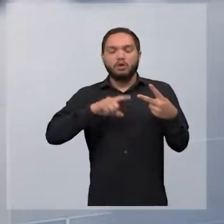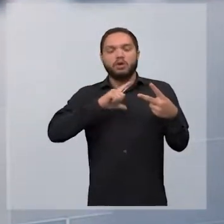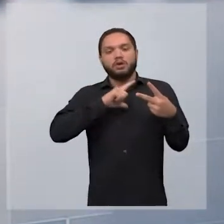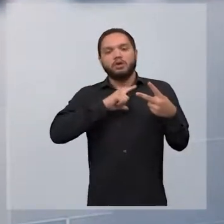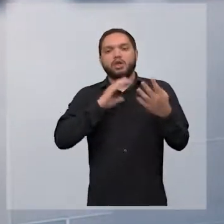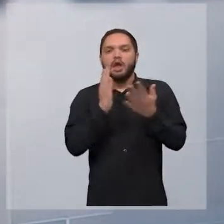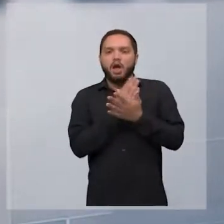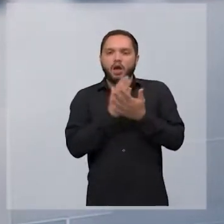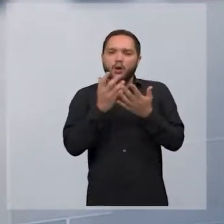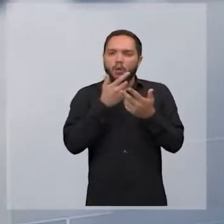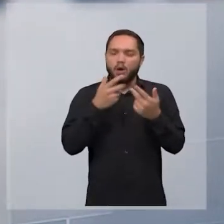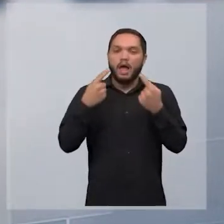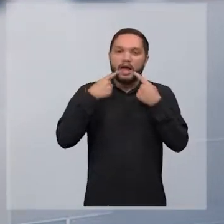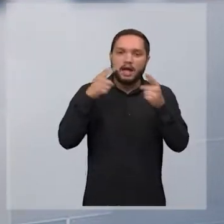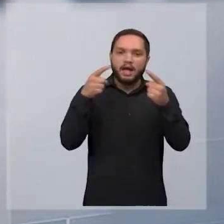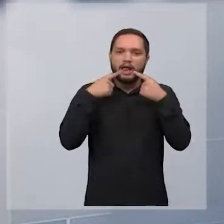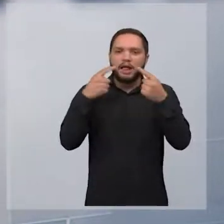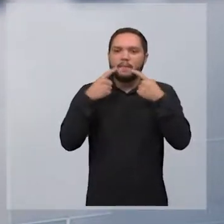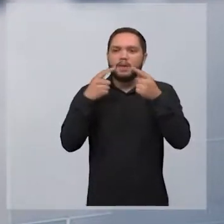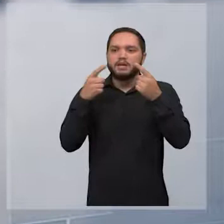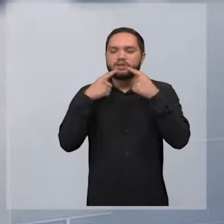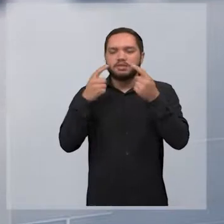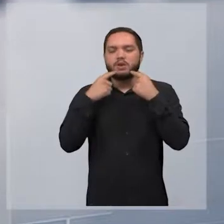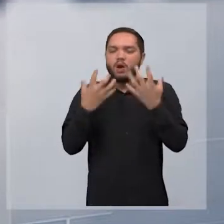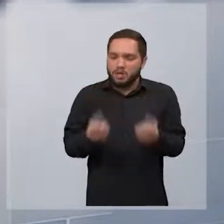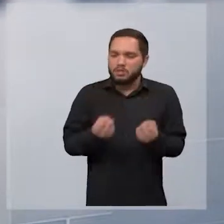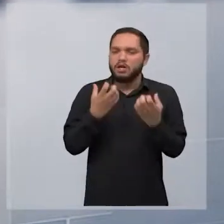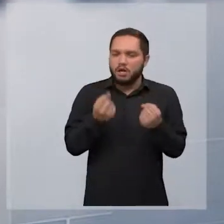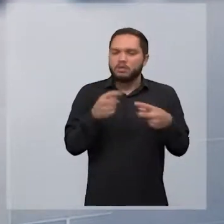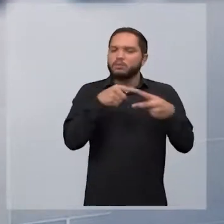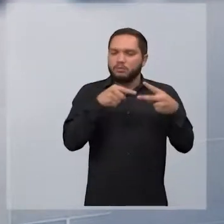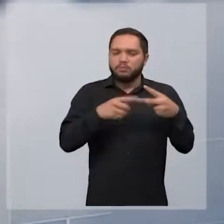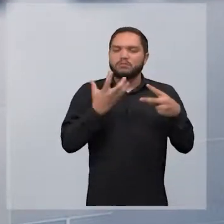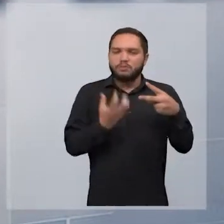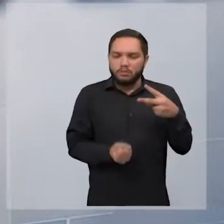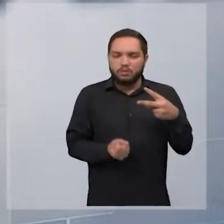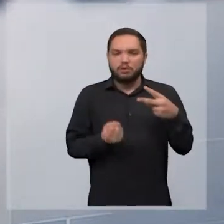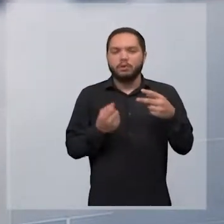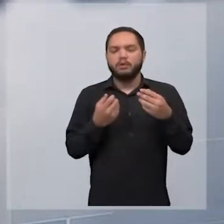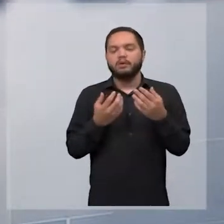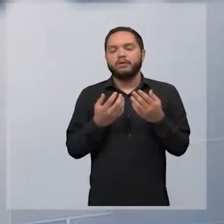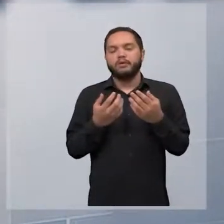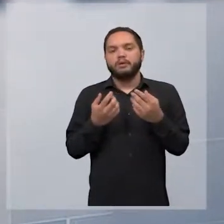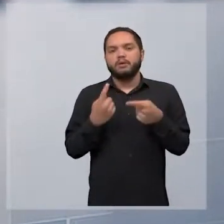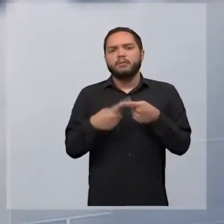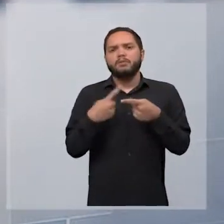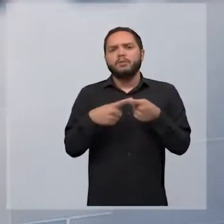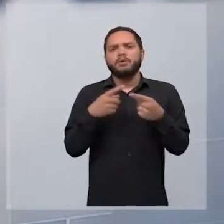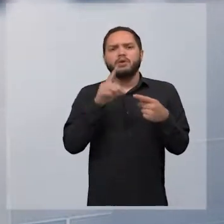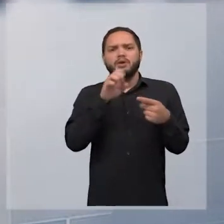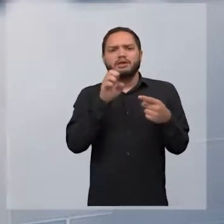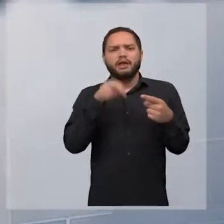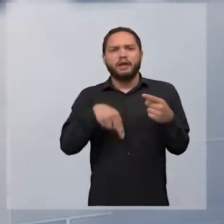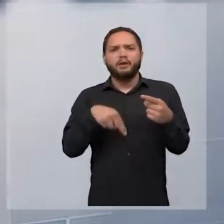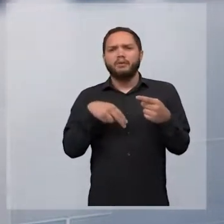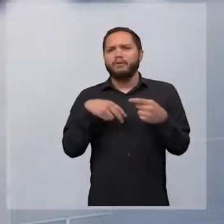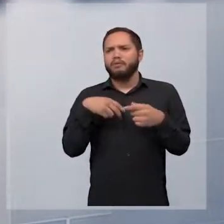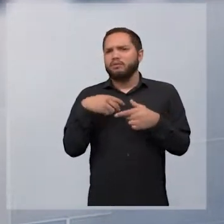não houvesse pacificação sobre isso, para que o DECON iria perder tempo em receber um